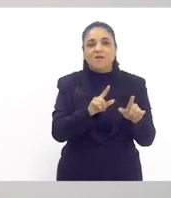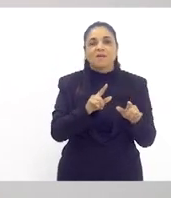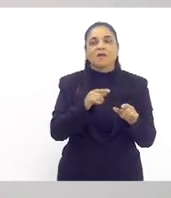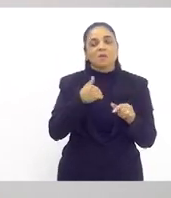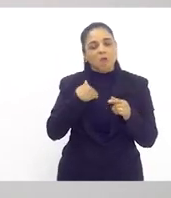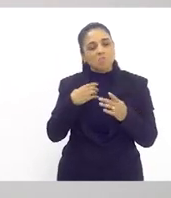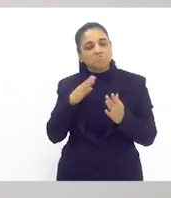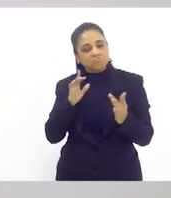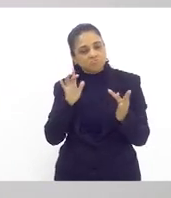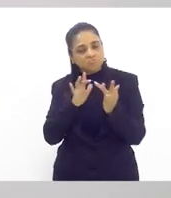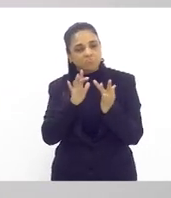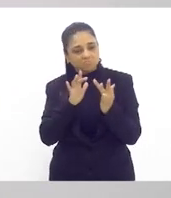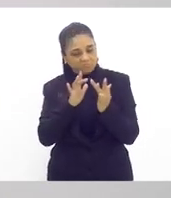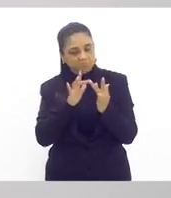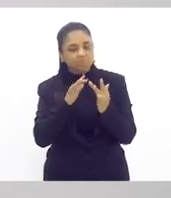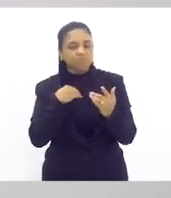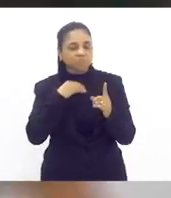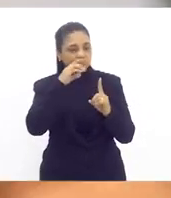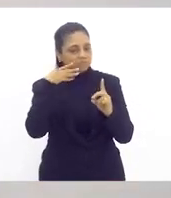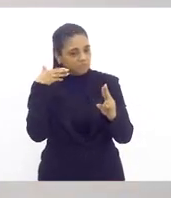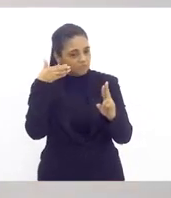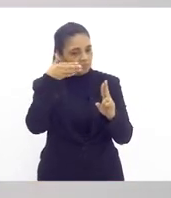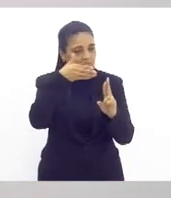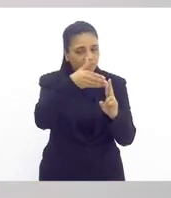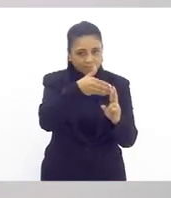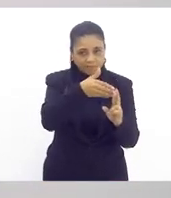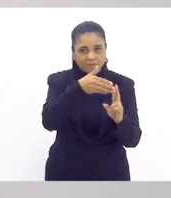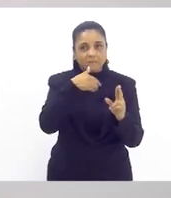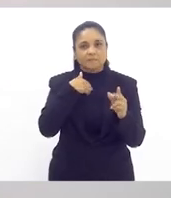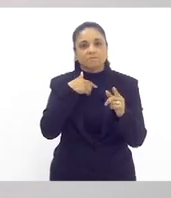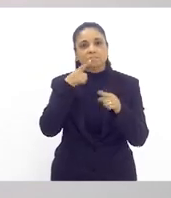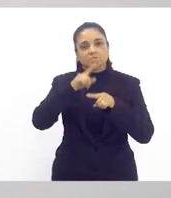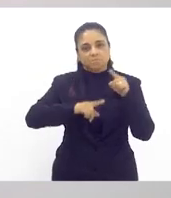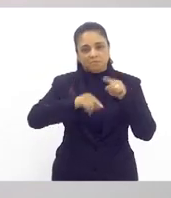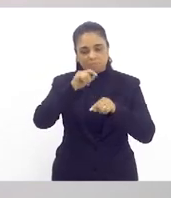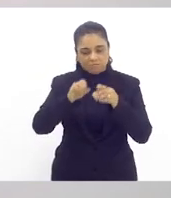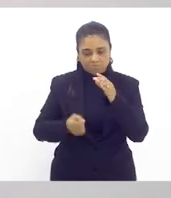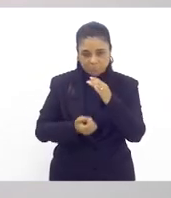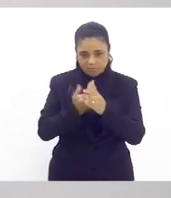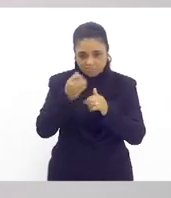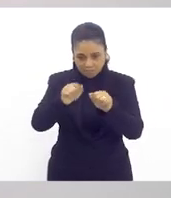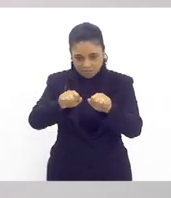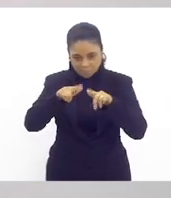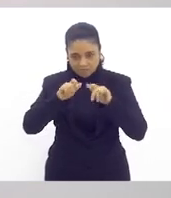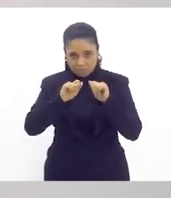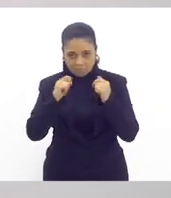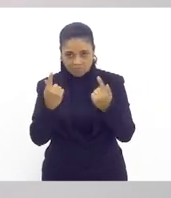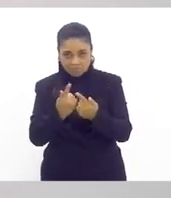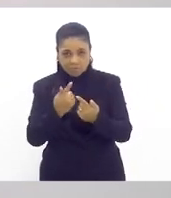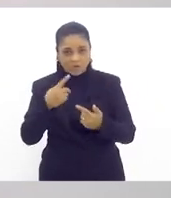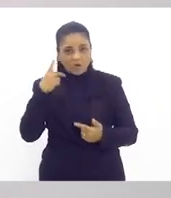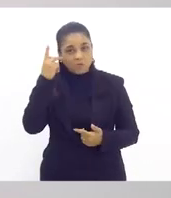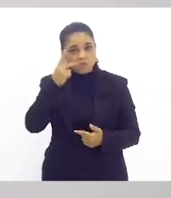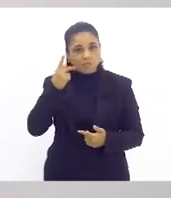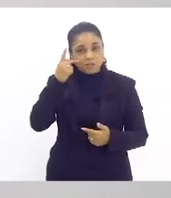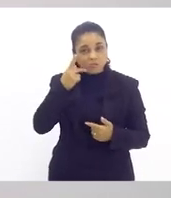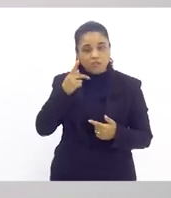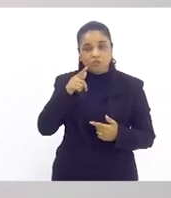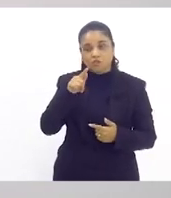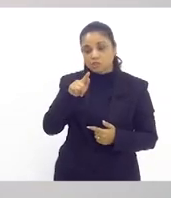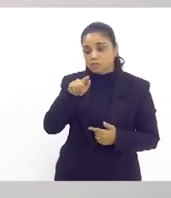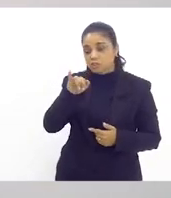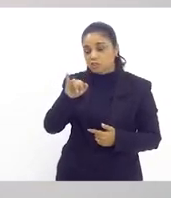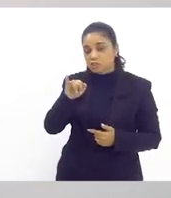quero fazer aqui uma referência ao material também construído por essa casa Legislativa que é a política o que é um Gibi